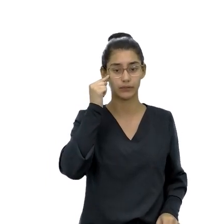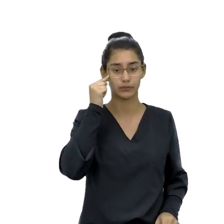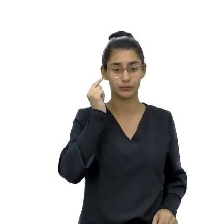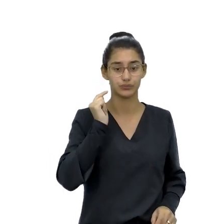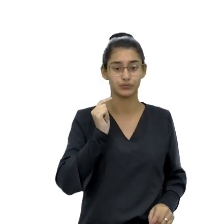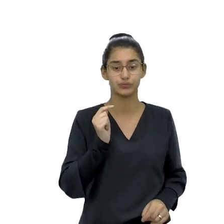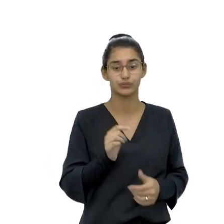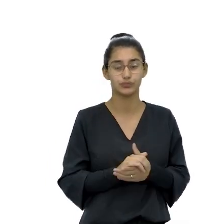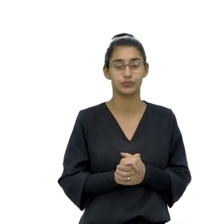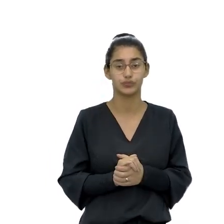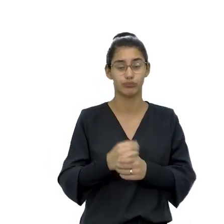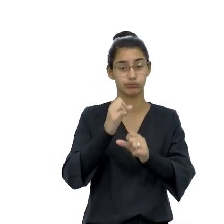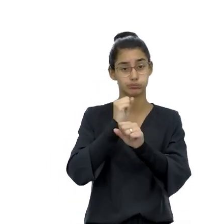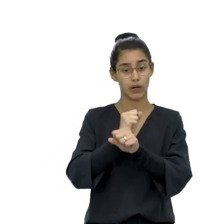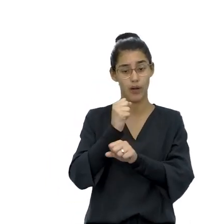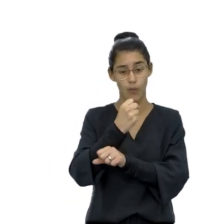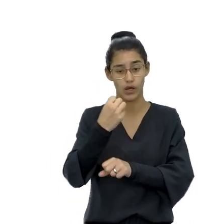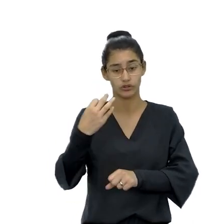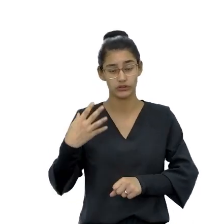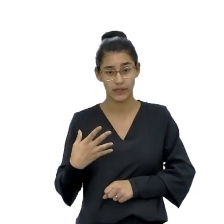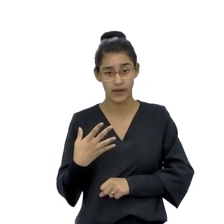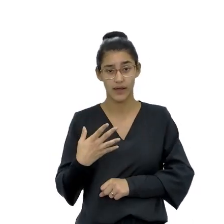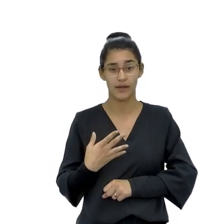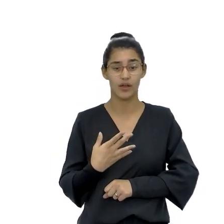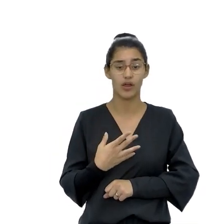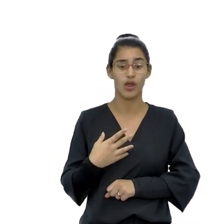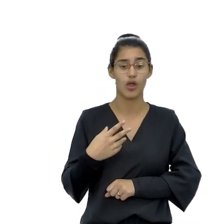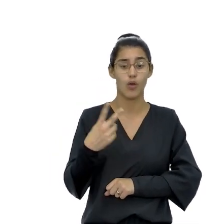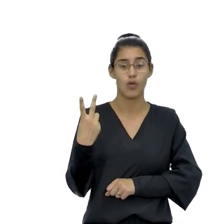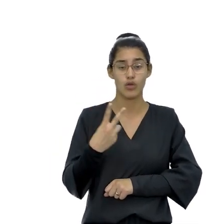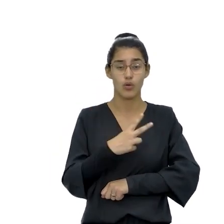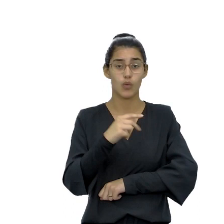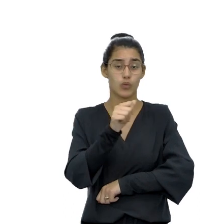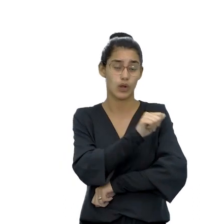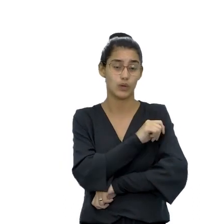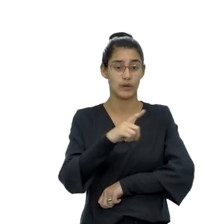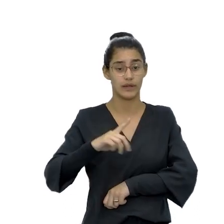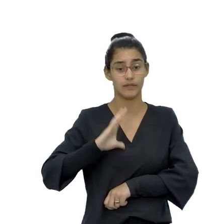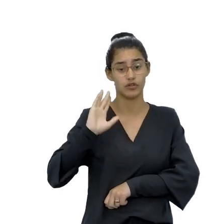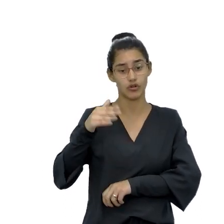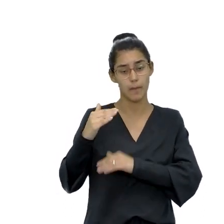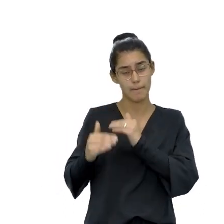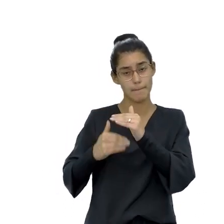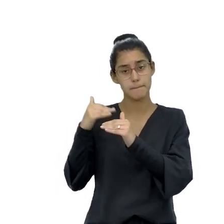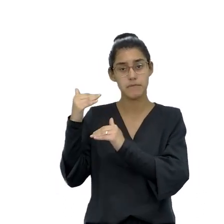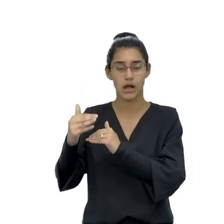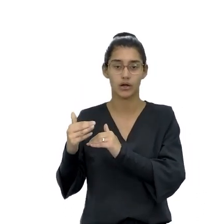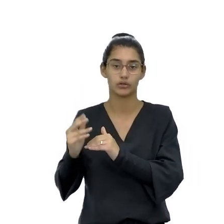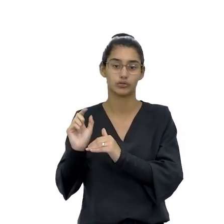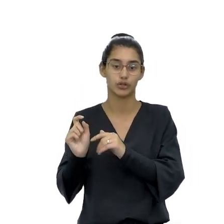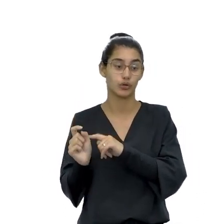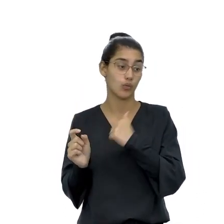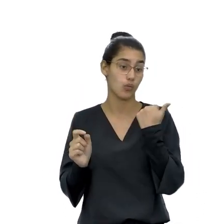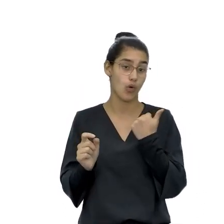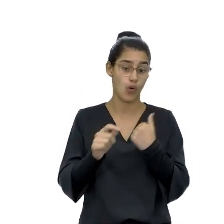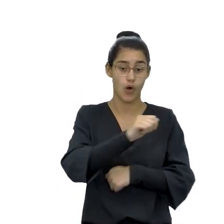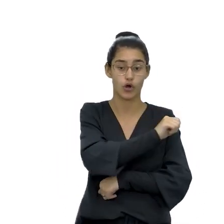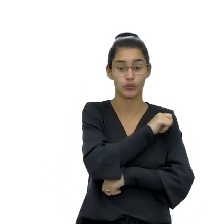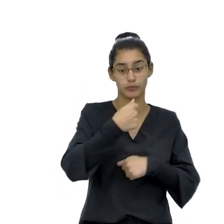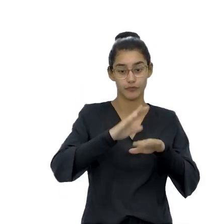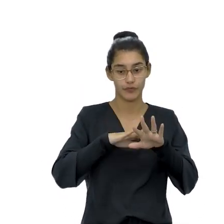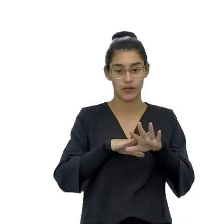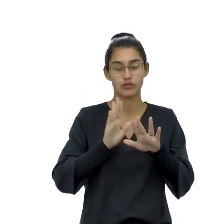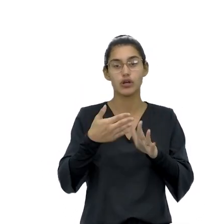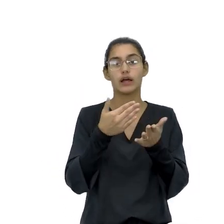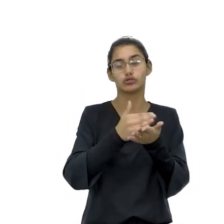do intervalo, da quantidade que esse segundo aluno pôde fazer, já é um passo adiante do nosso outro aluno. Então, ele